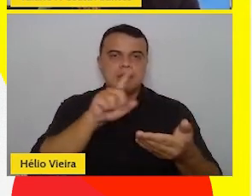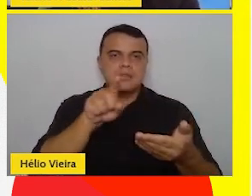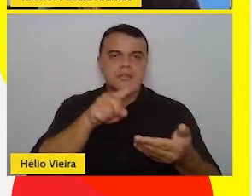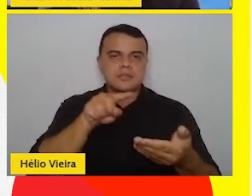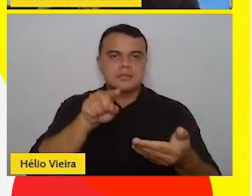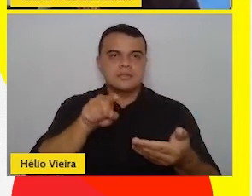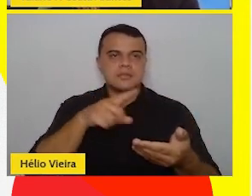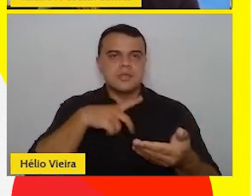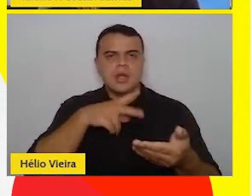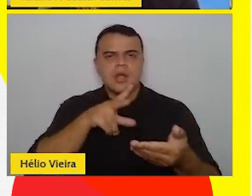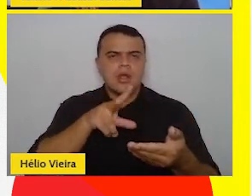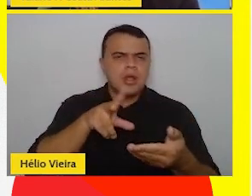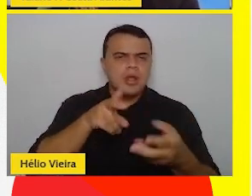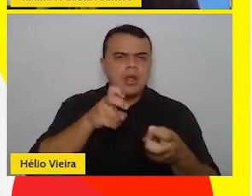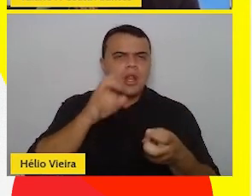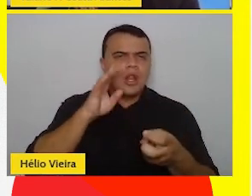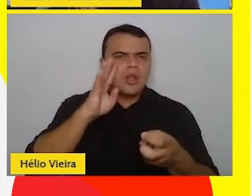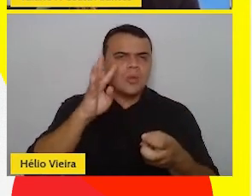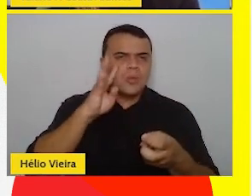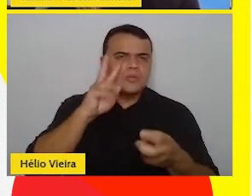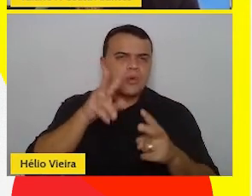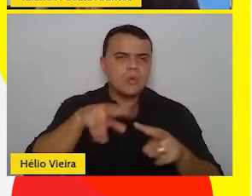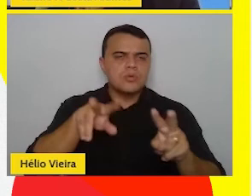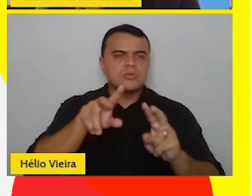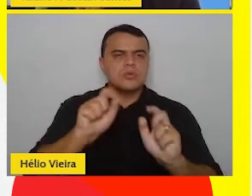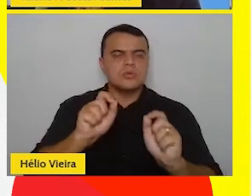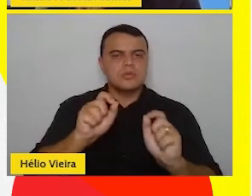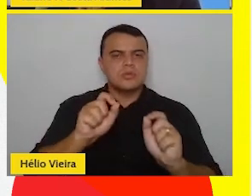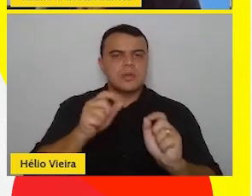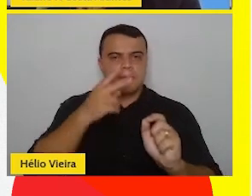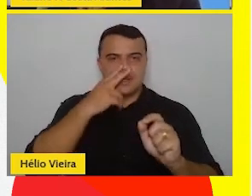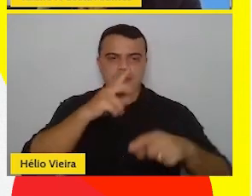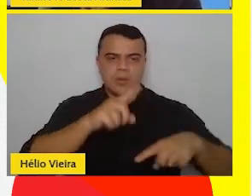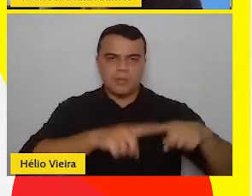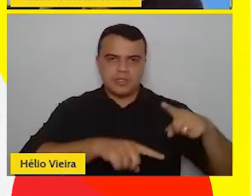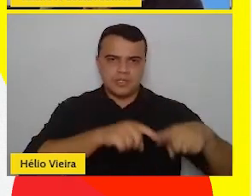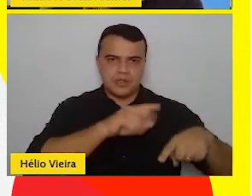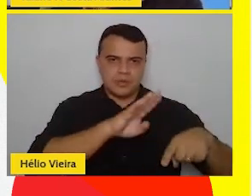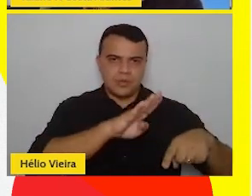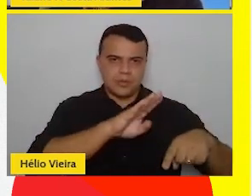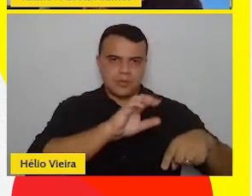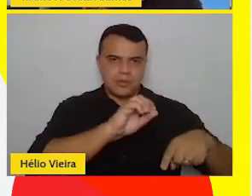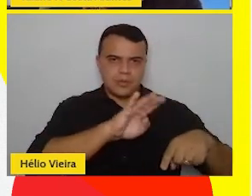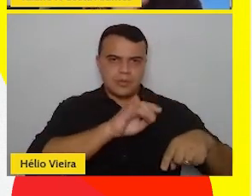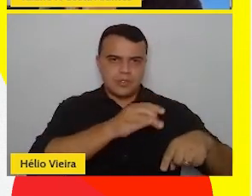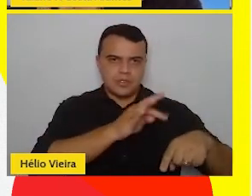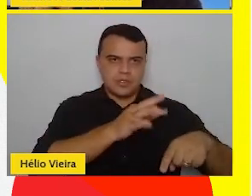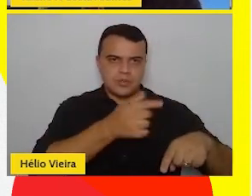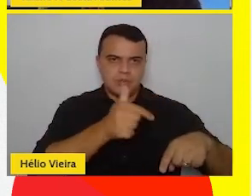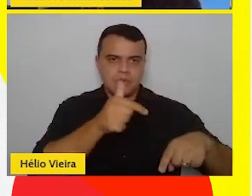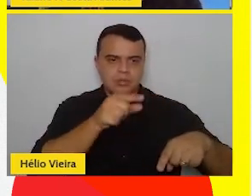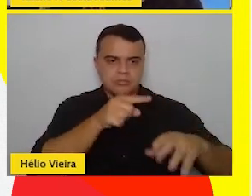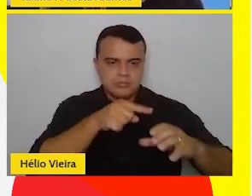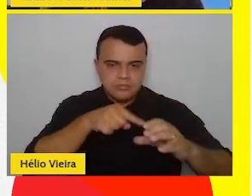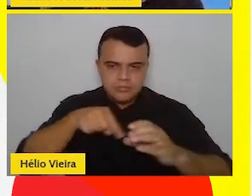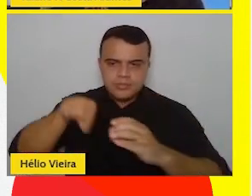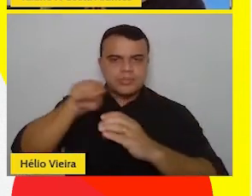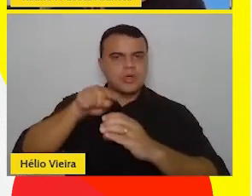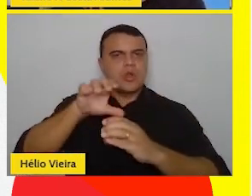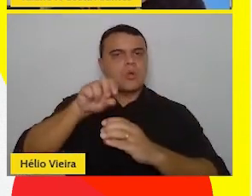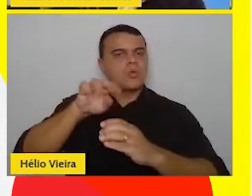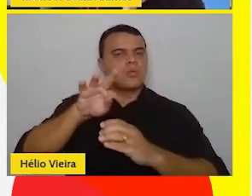essa ilusão de ótica é uma linha objeto. Então, a linha não tem um contorno